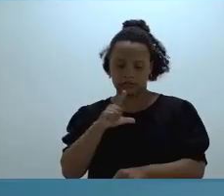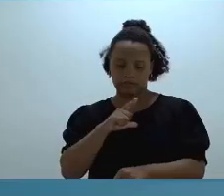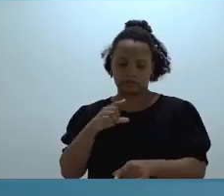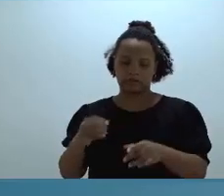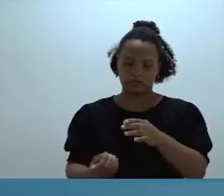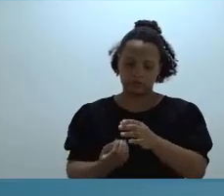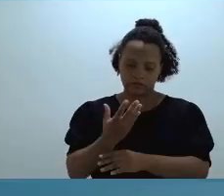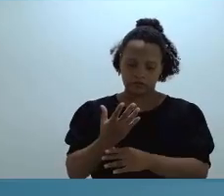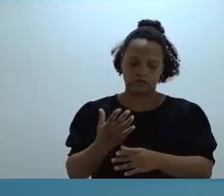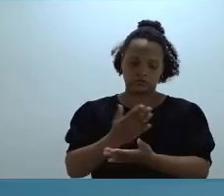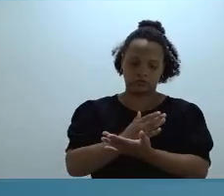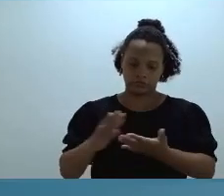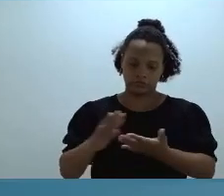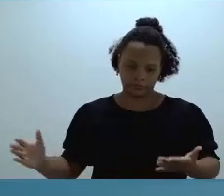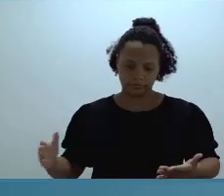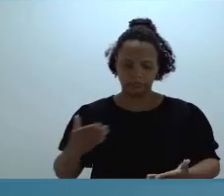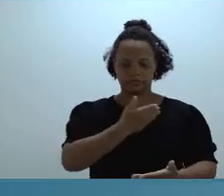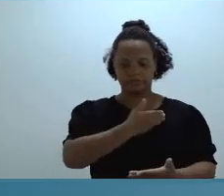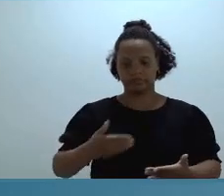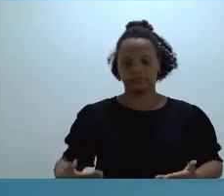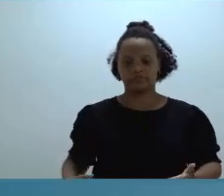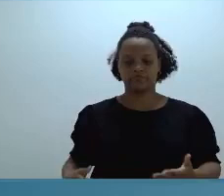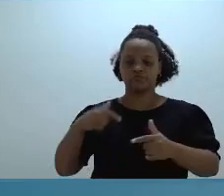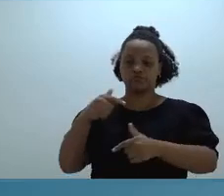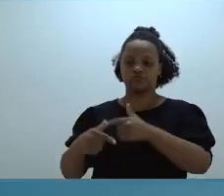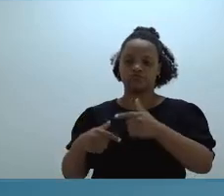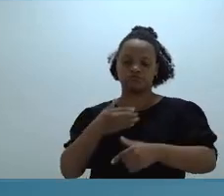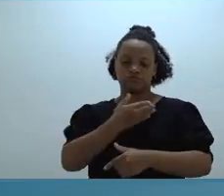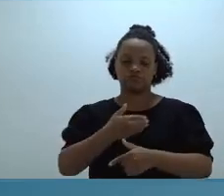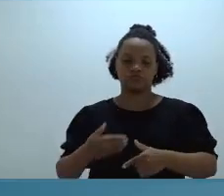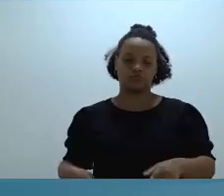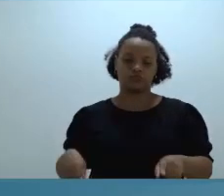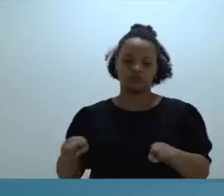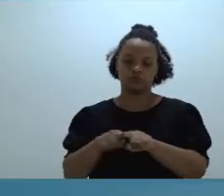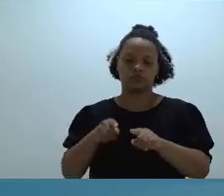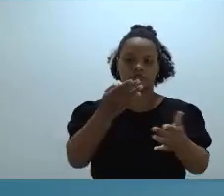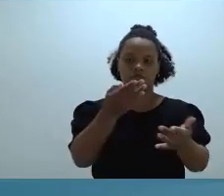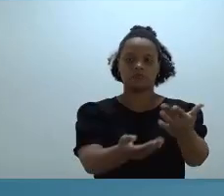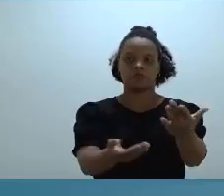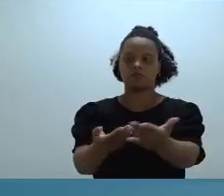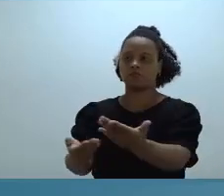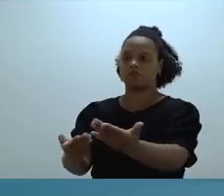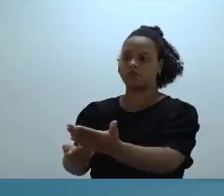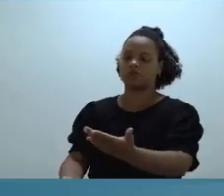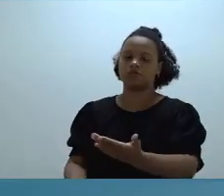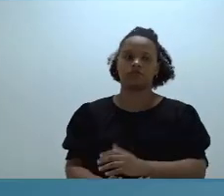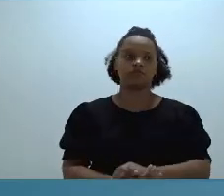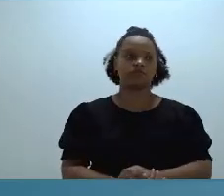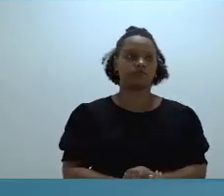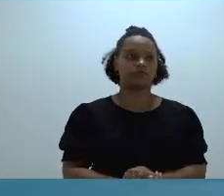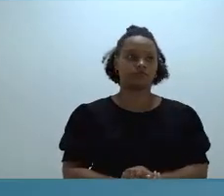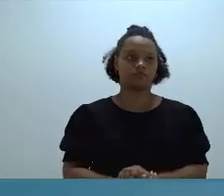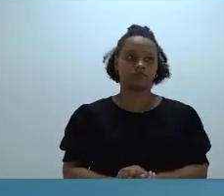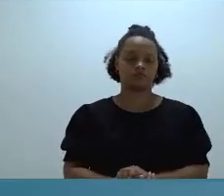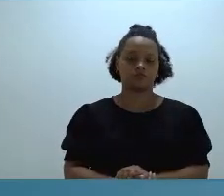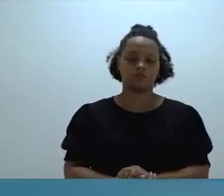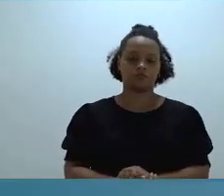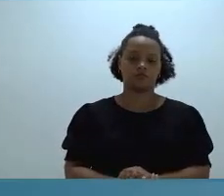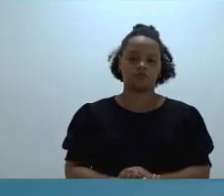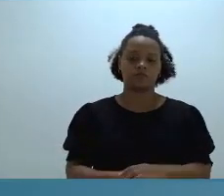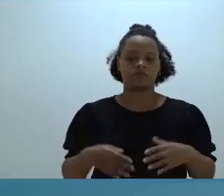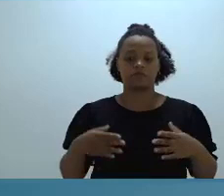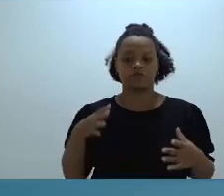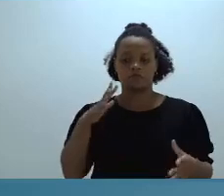da prestação de serviço público e os danos consequentes. De modo adjacente, o Superior Tribunal Federal, o Supremo Tribunal